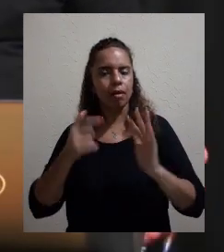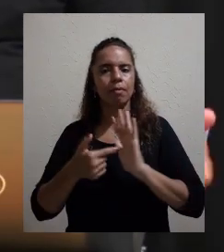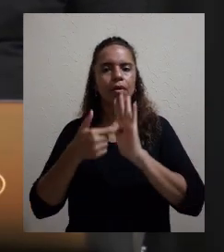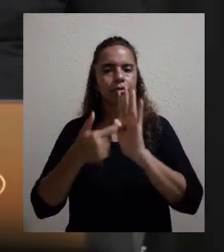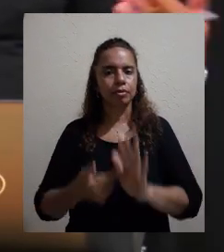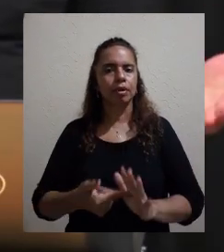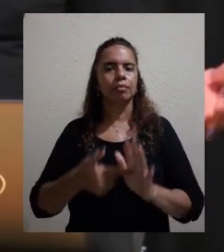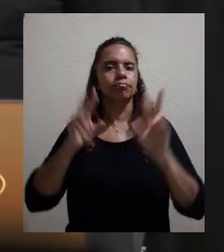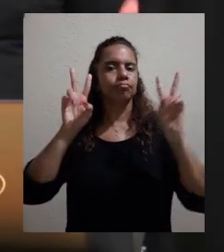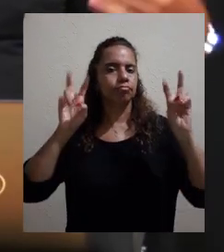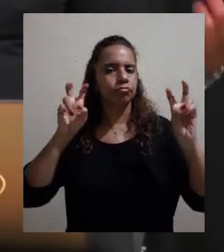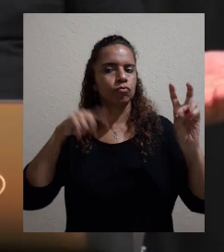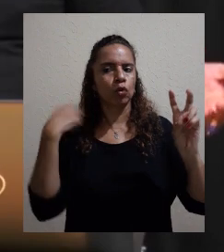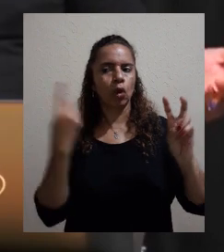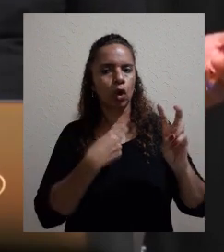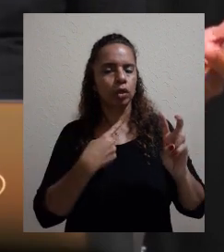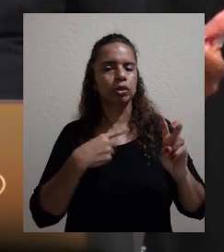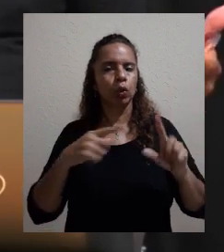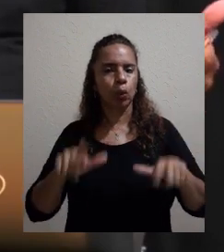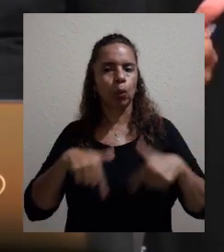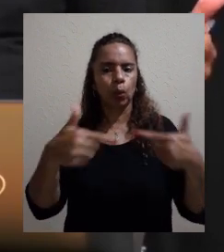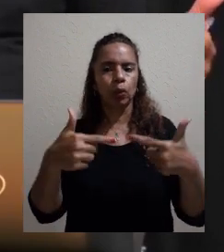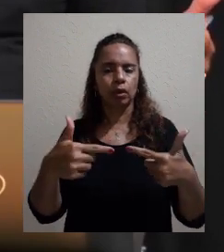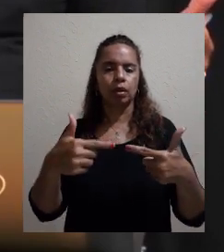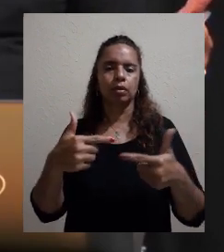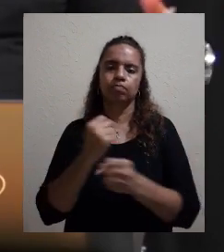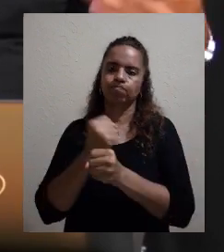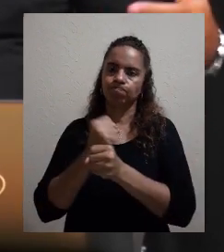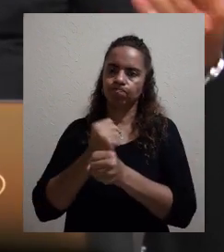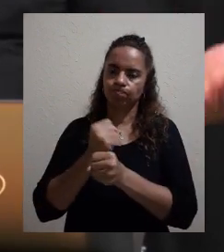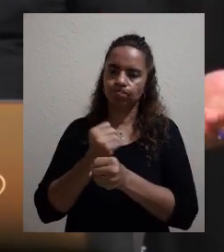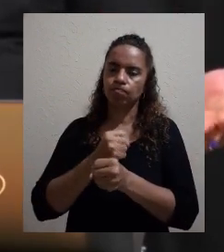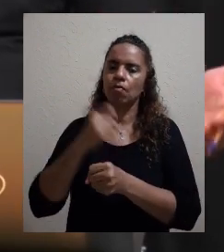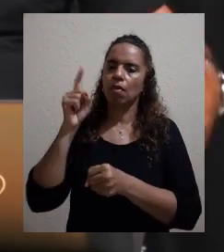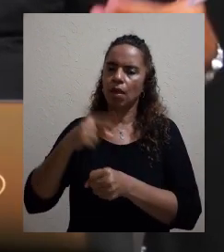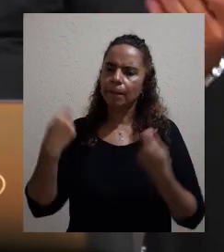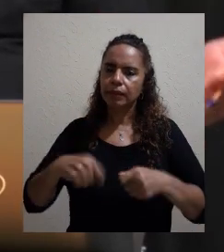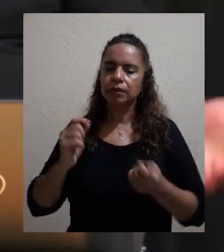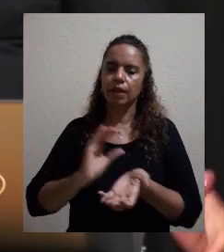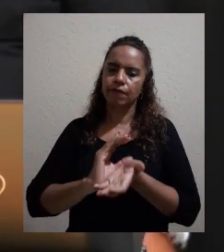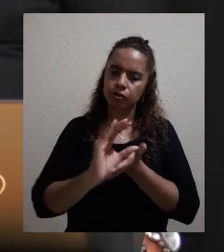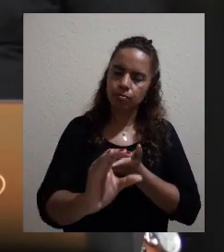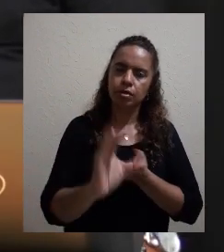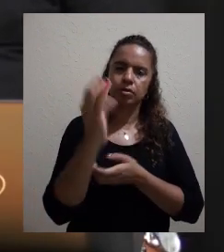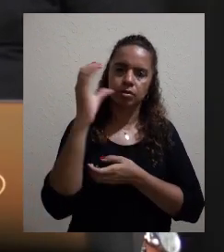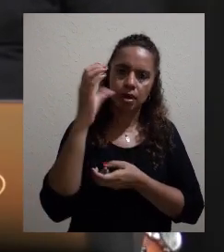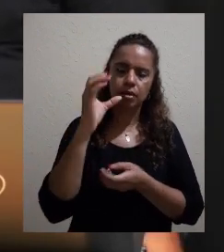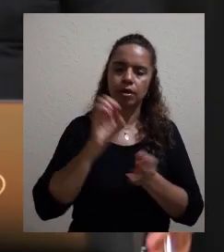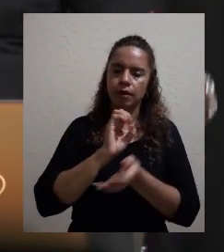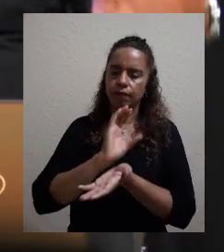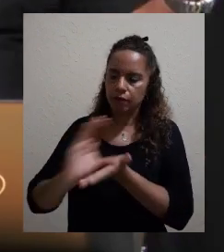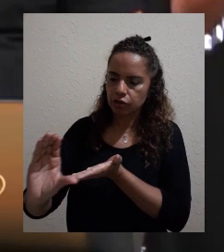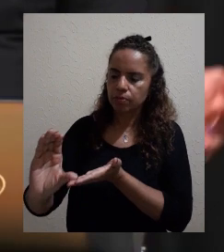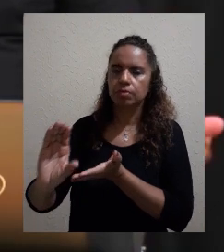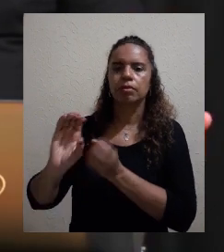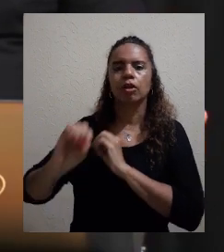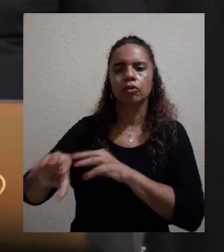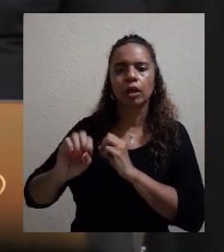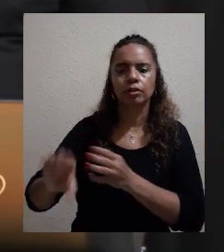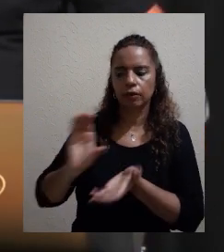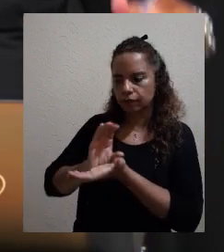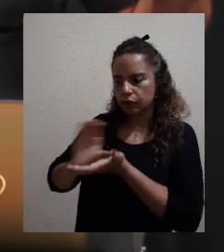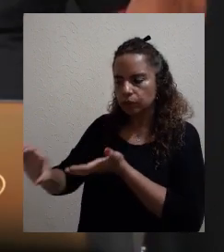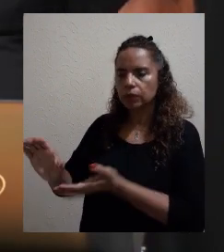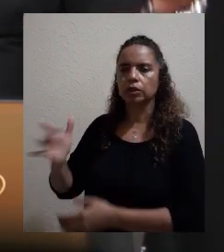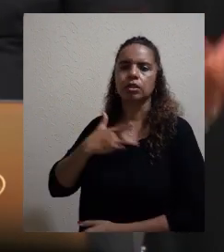vai levantar as questões que nós temos trazido como pautas de luta durante todos esses últimos anos, que é o